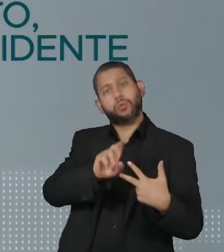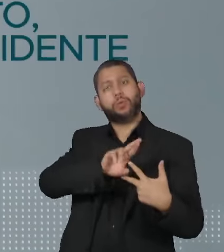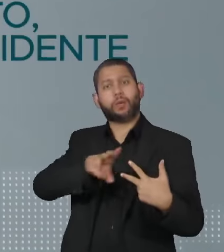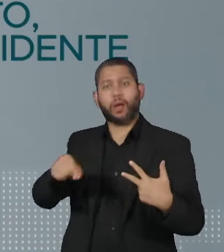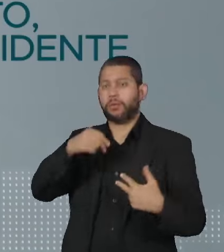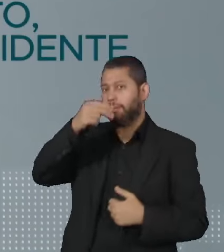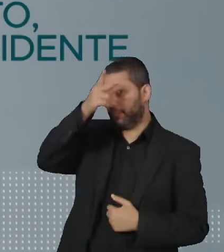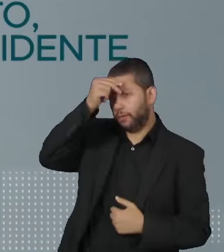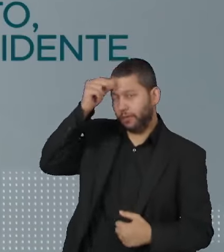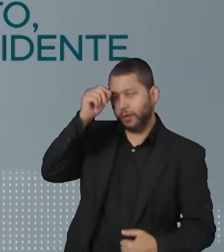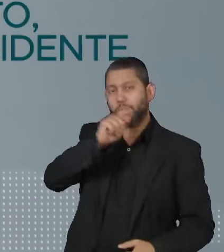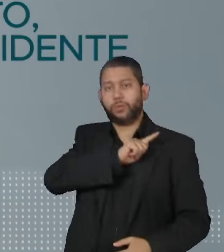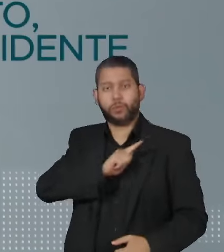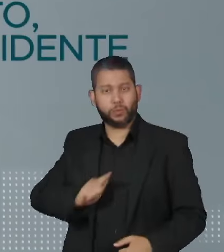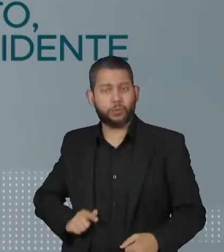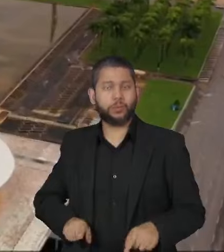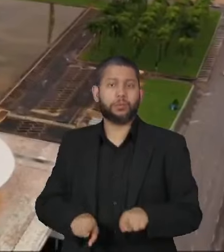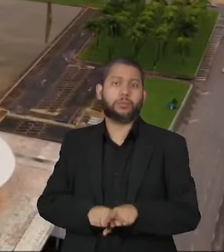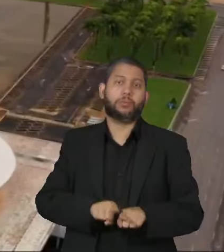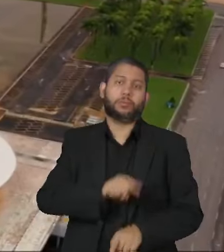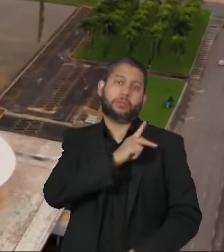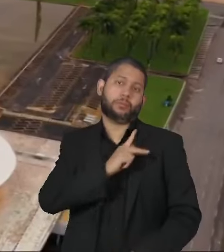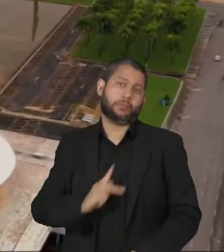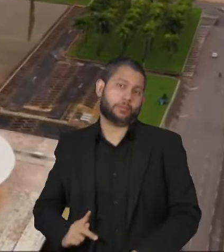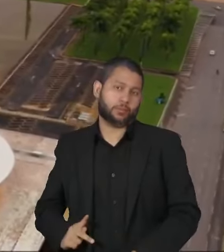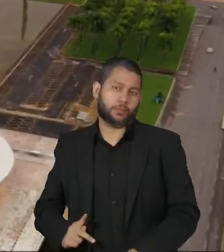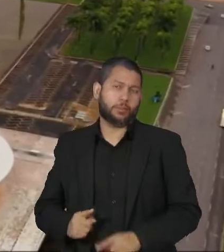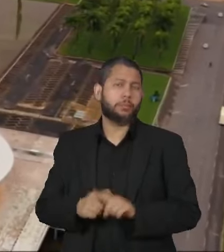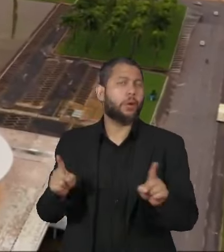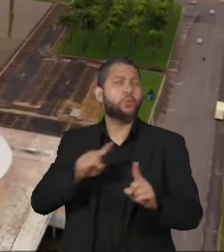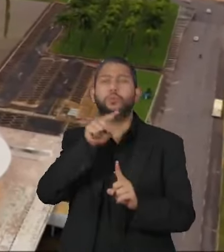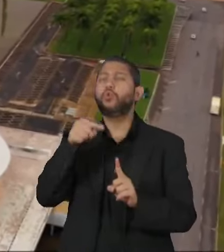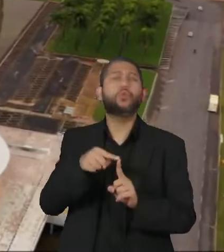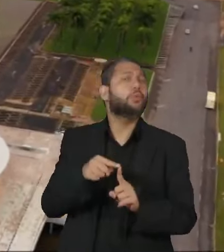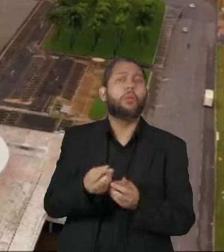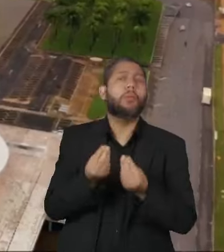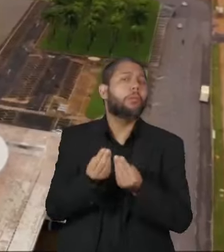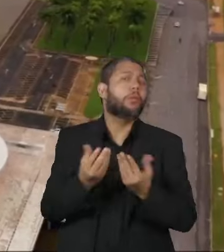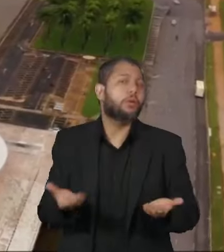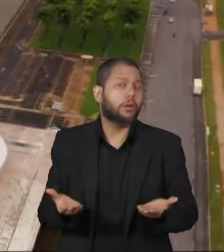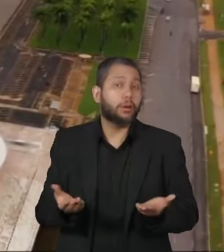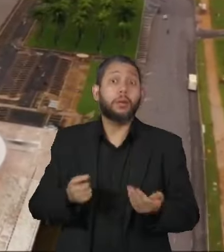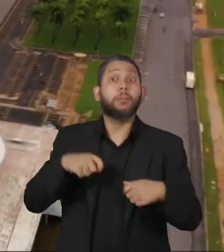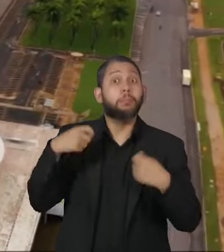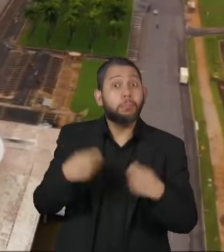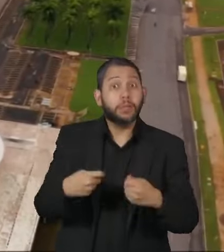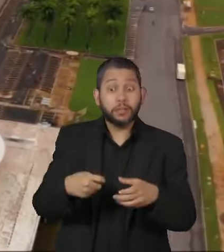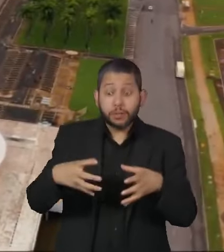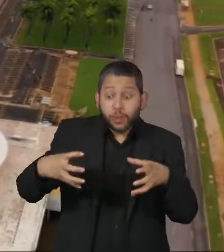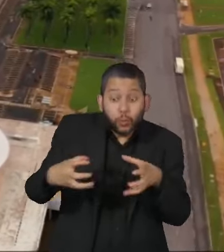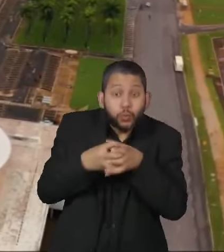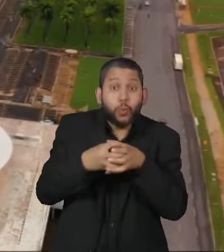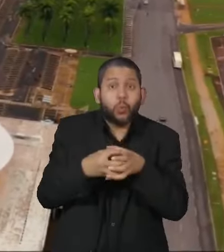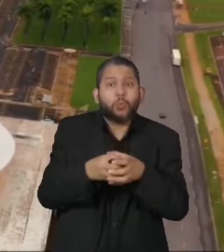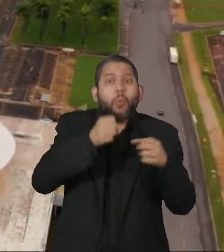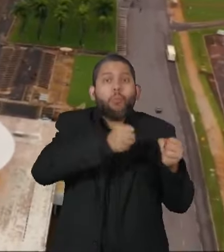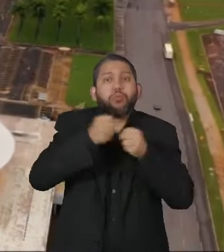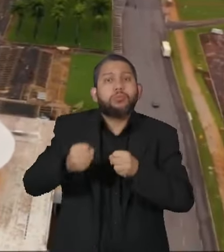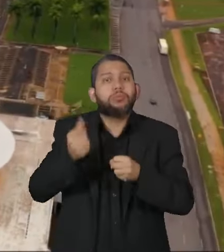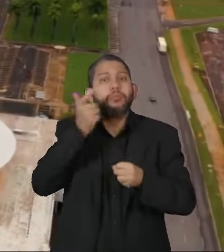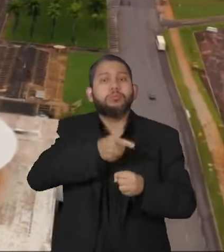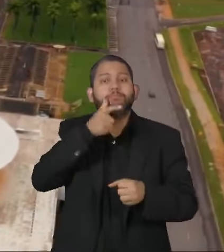Prefeito Governador e Presidente mas o maior objetivo da união é ter força nos poderes